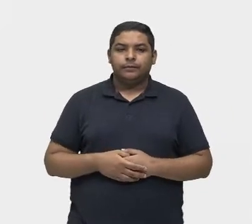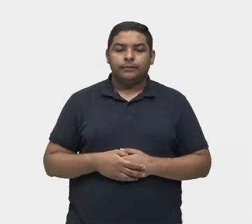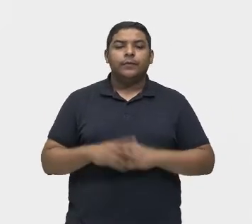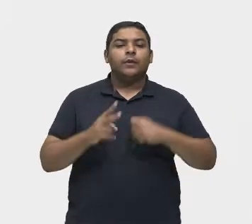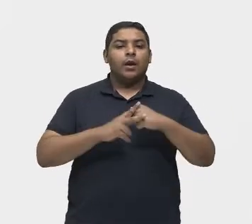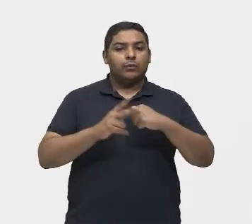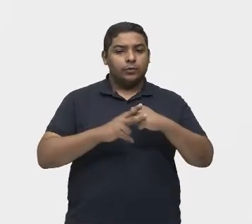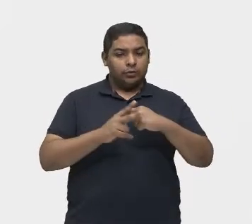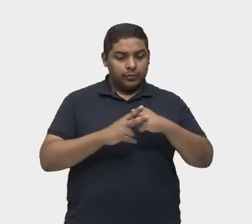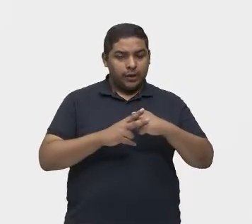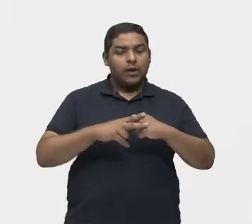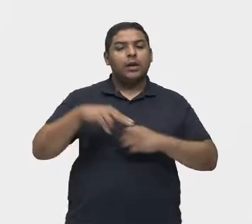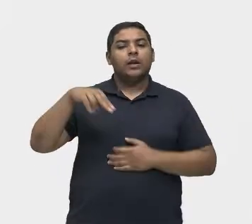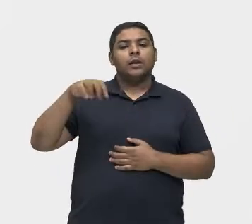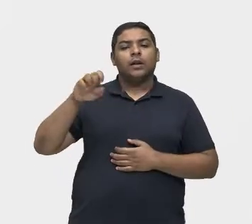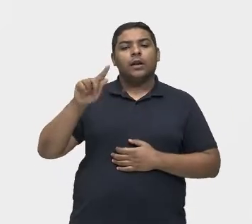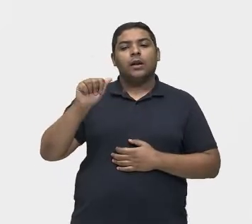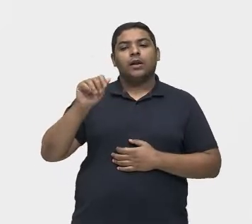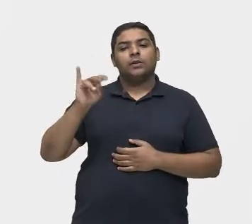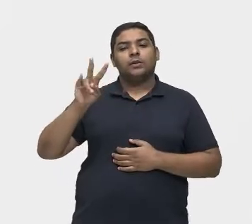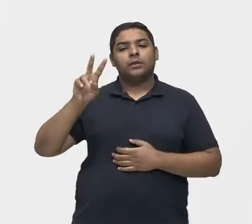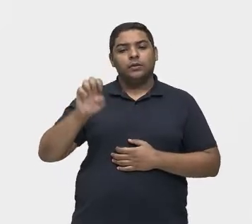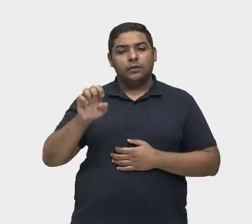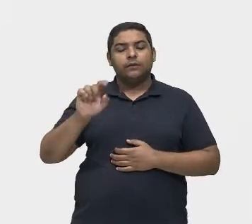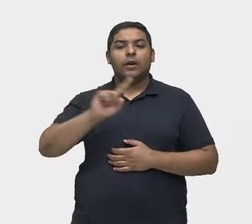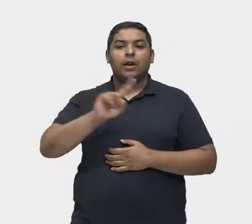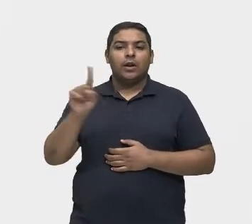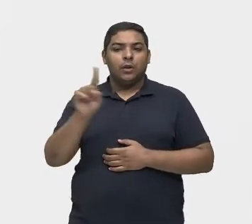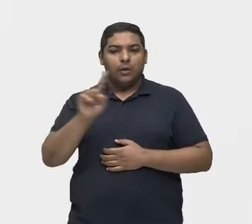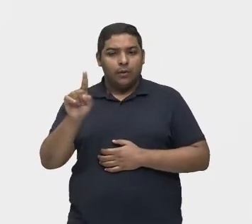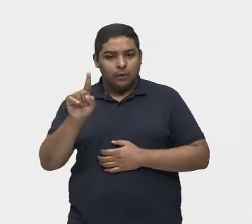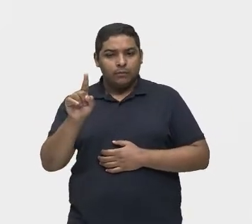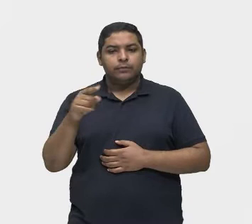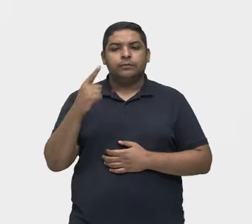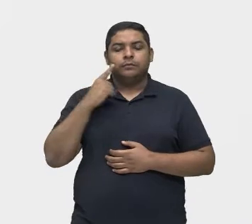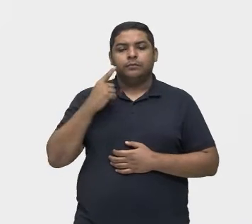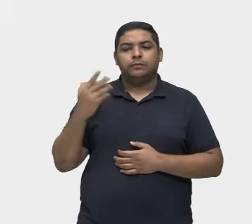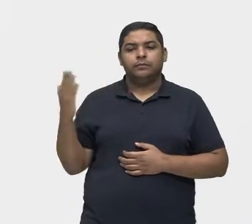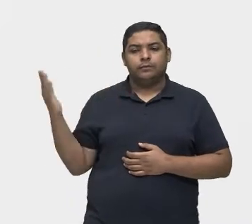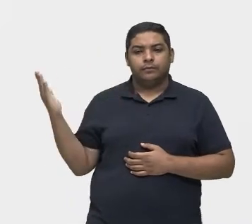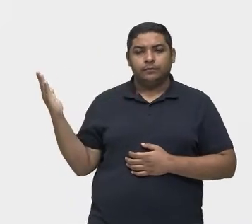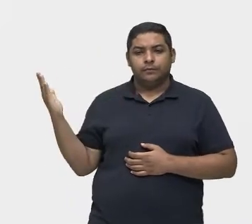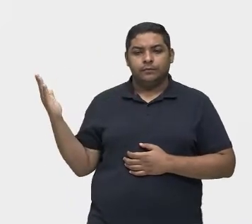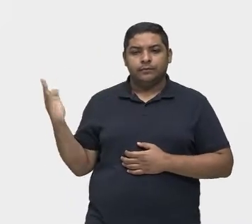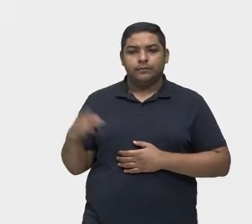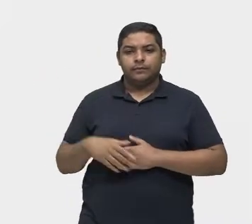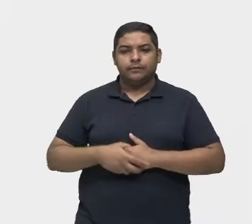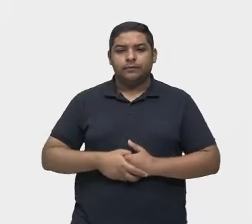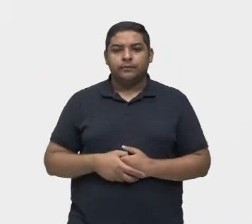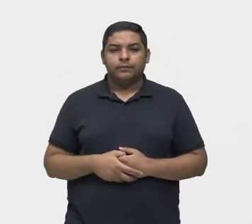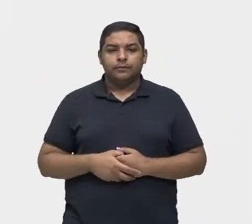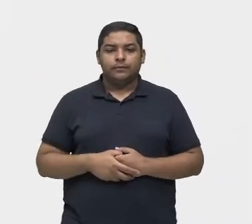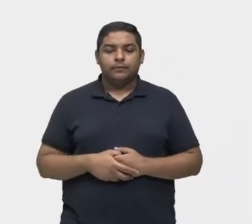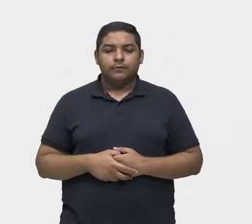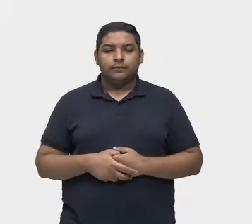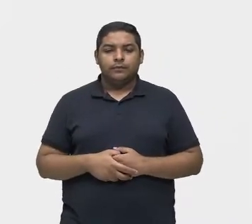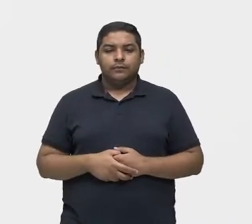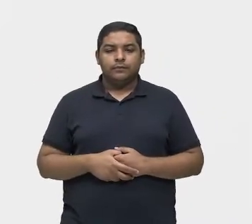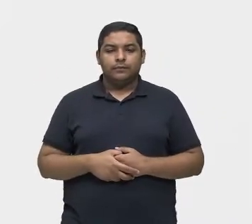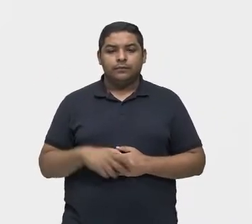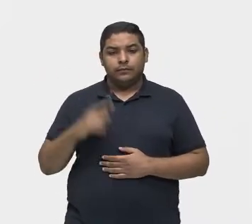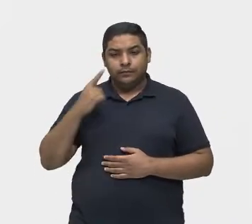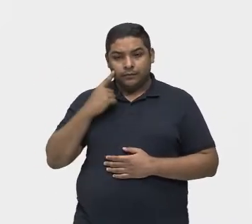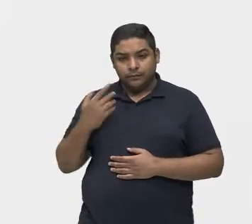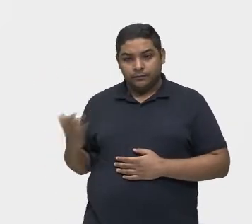forma negativa, então, né, o tema da nossa aula é o verbo to be e a sua forma negativa. Olha só, Lucas, né,